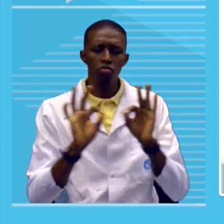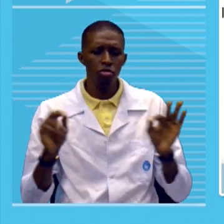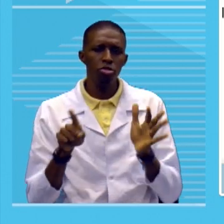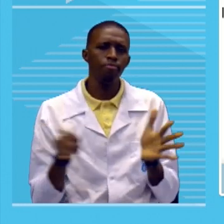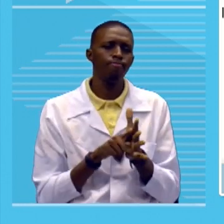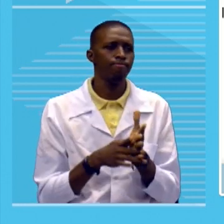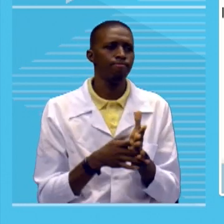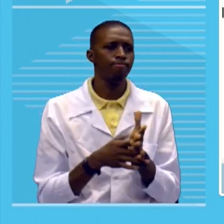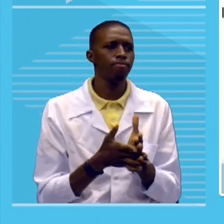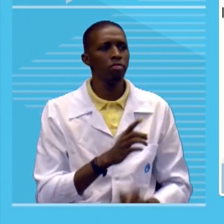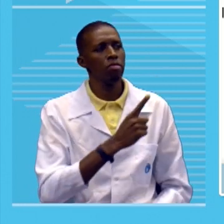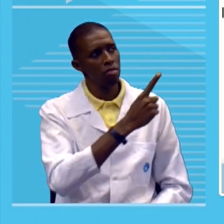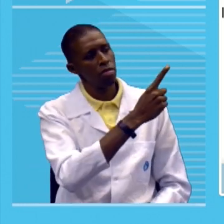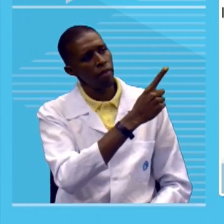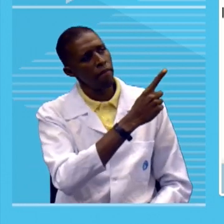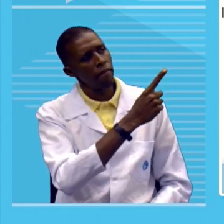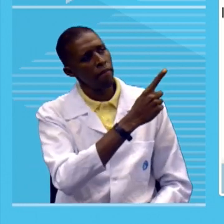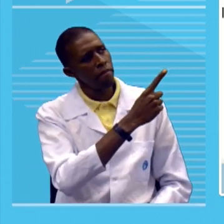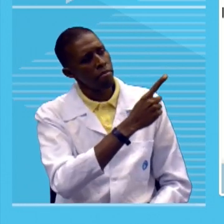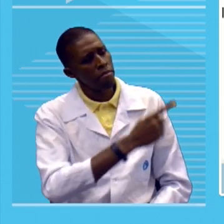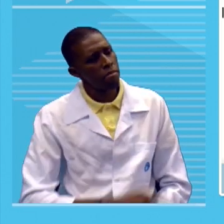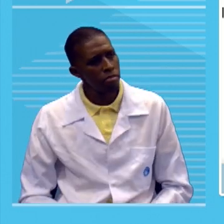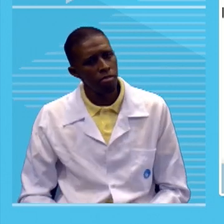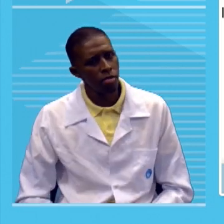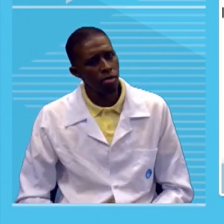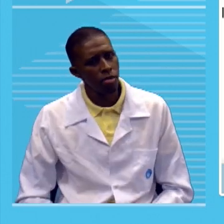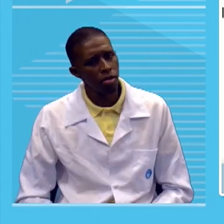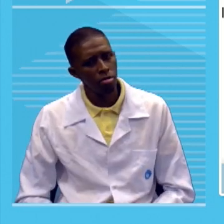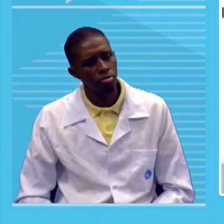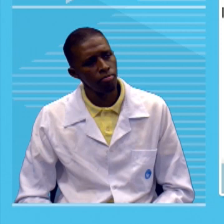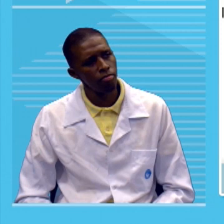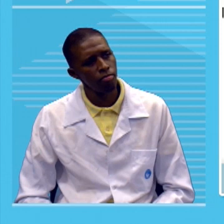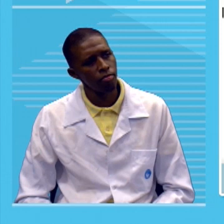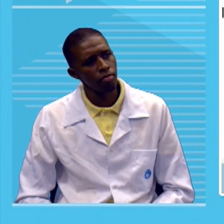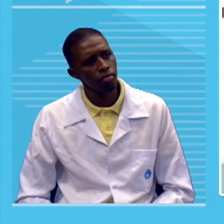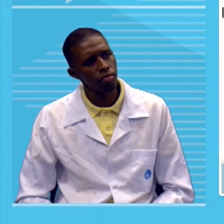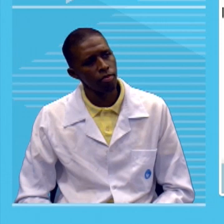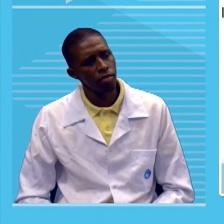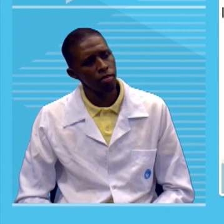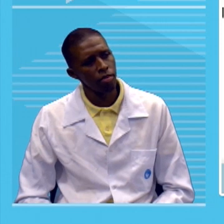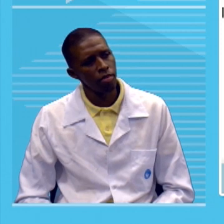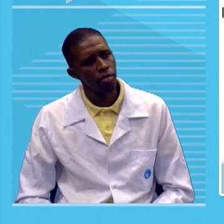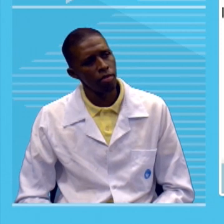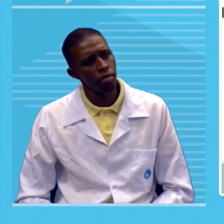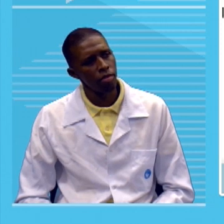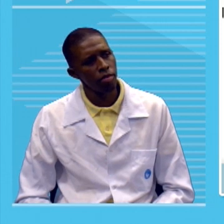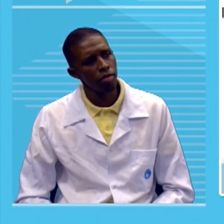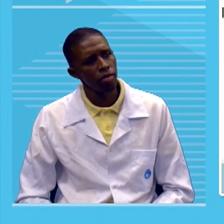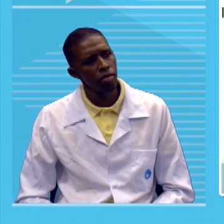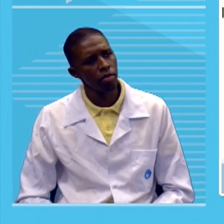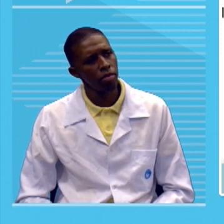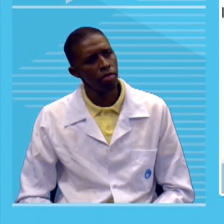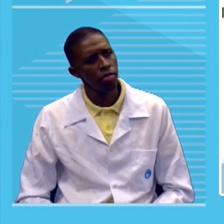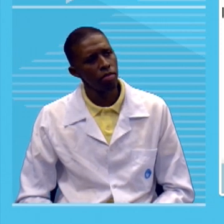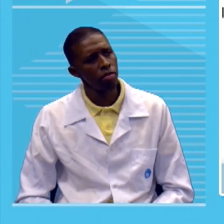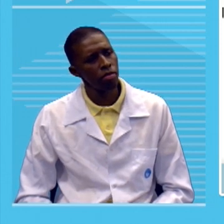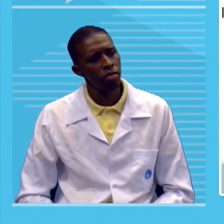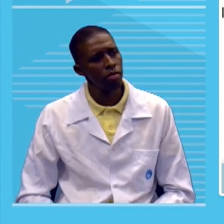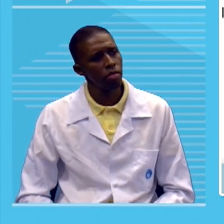eu estou ligadão aí, né? A vírgula, vai uma vírgula